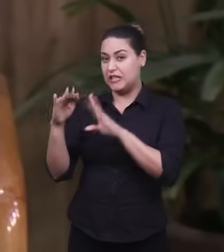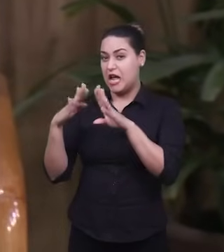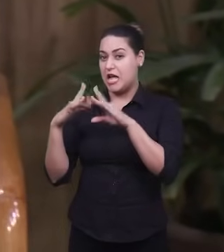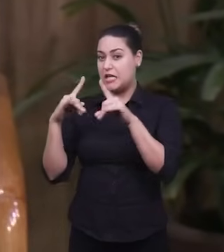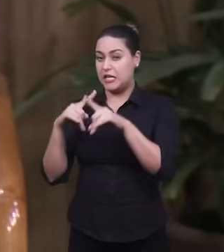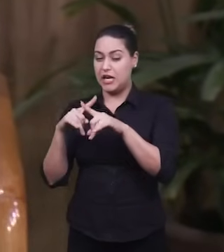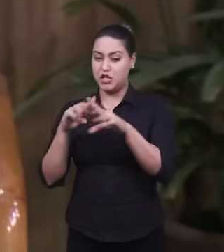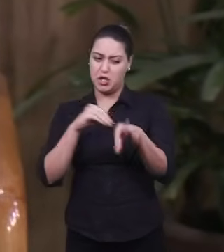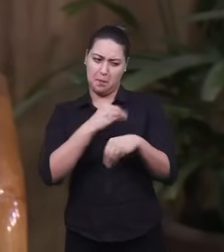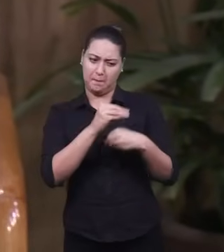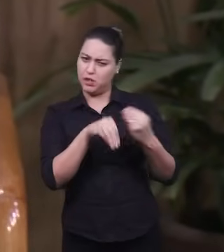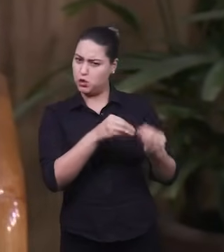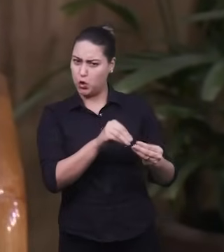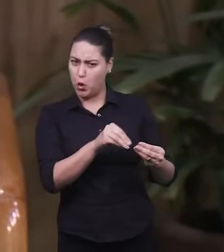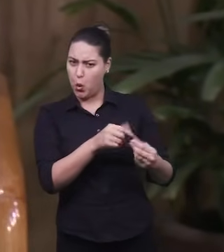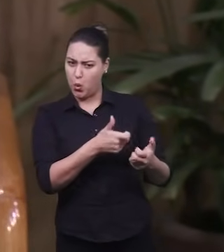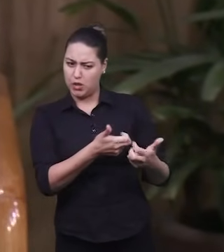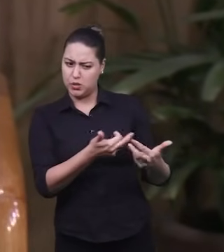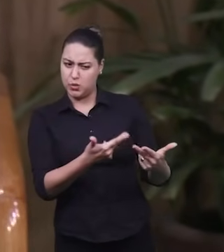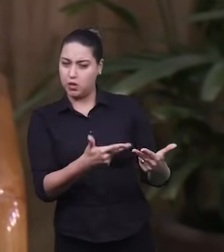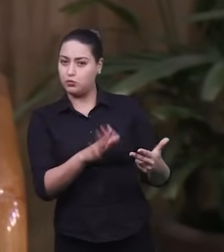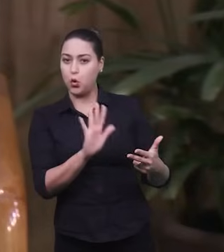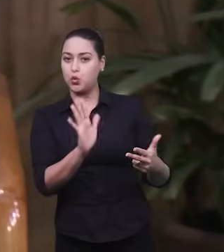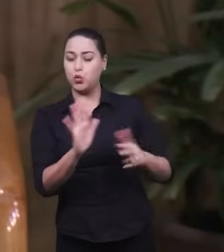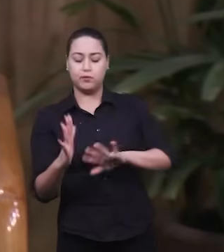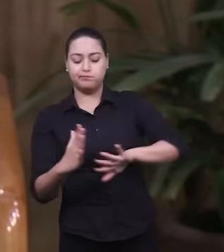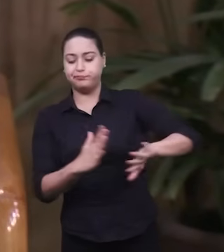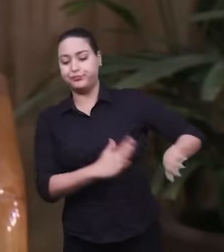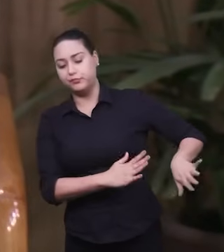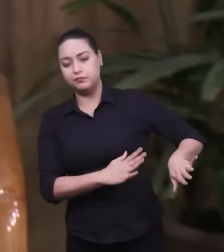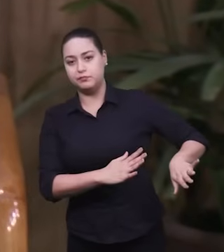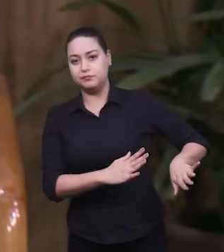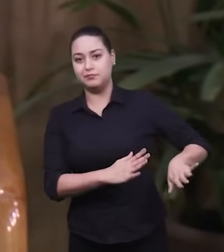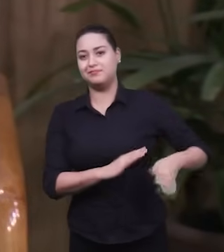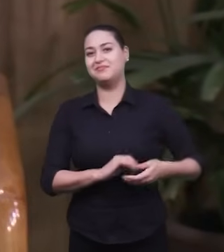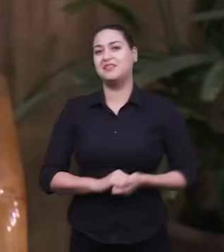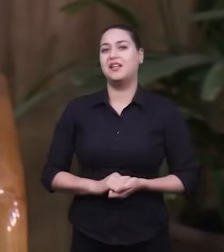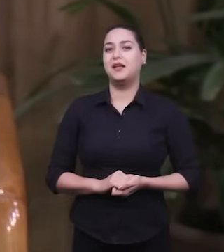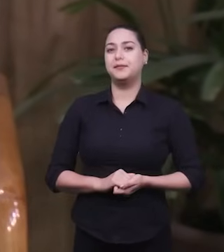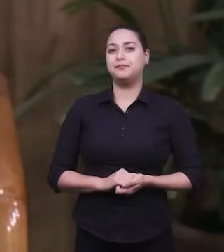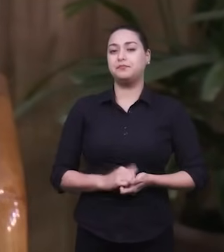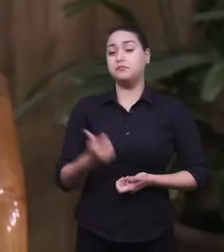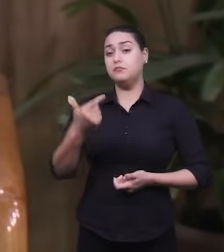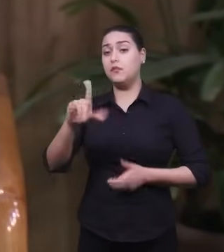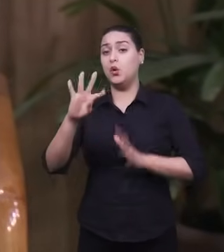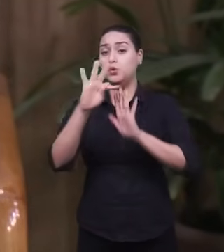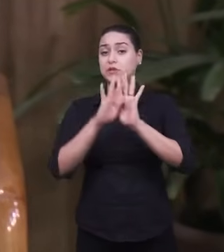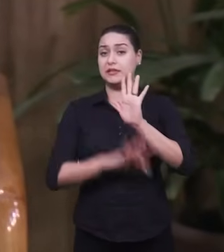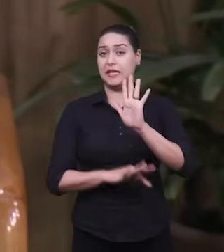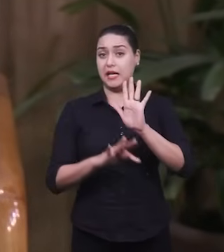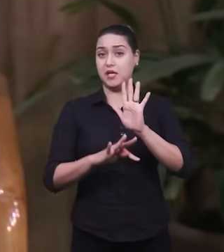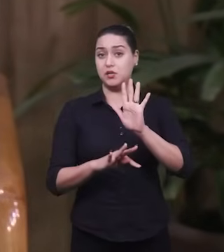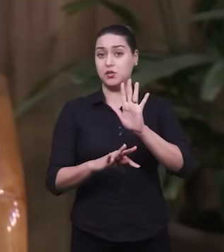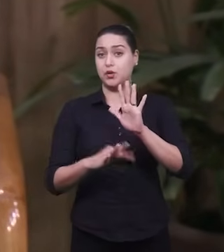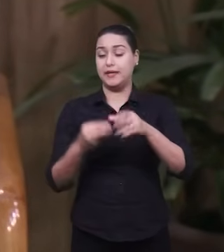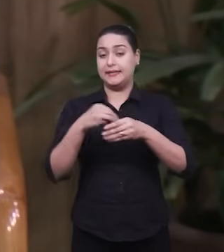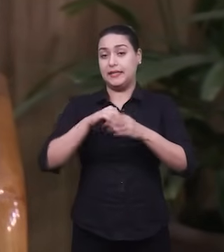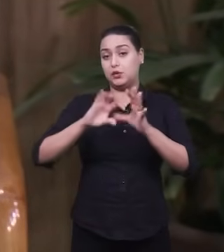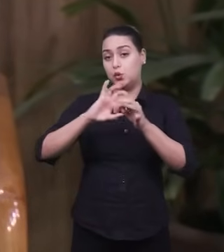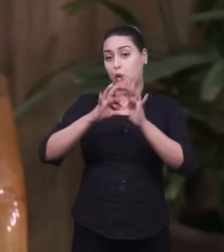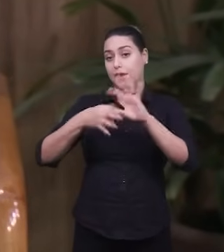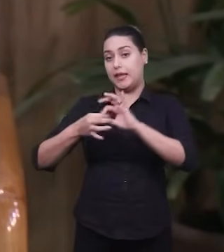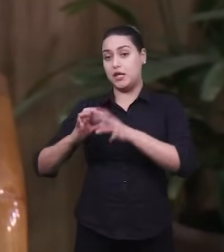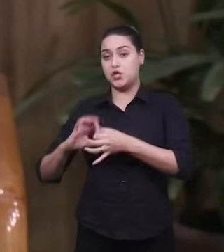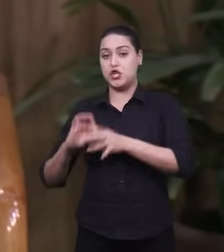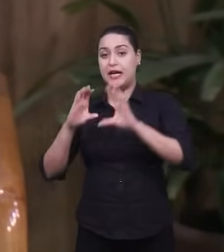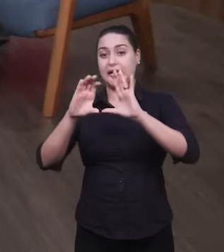não se misturou com o charco, né, embora tenha nascido em meio a ele. Mas tem um outro texto da palavra, dentro do